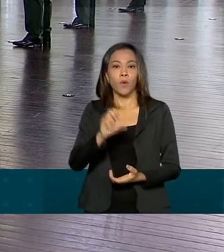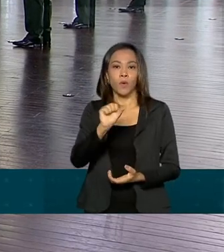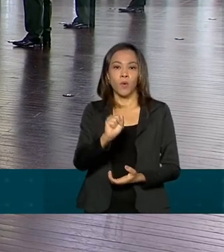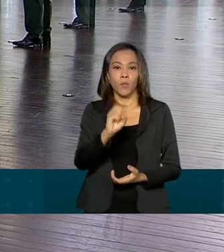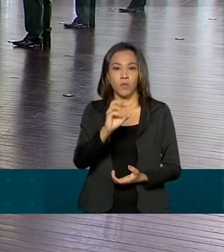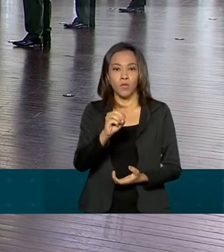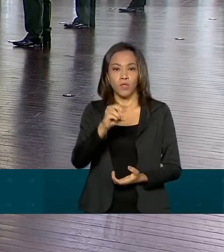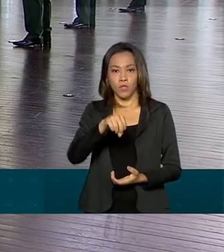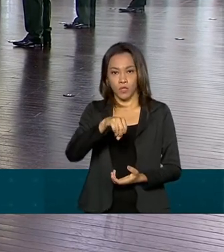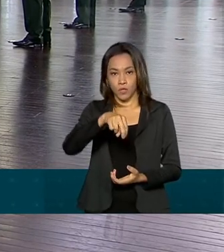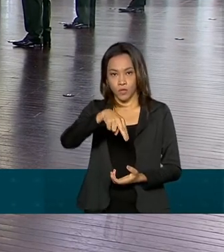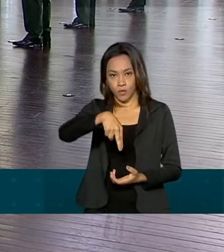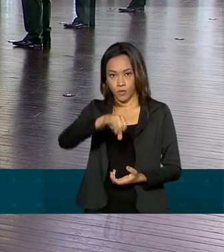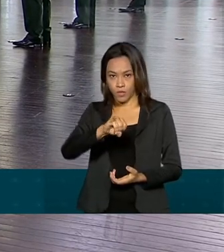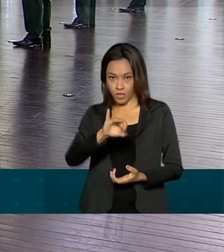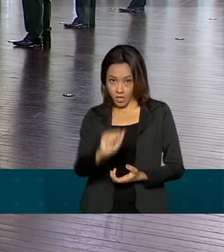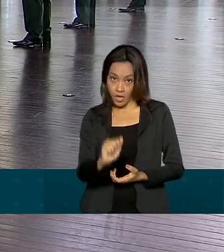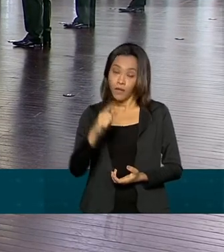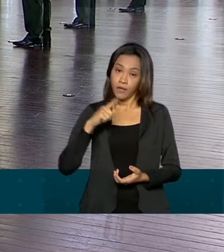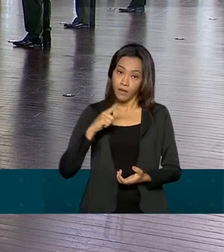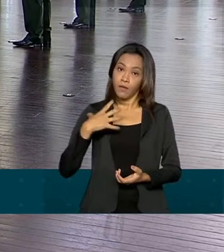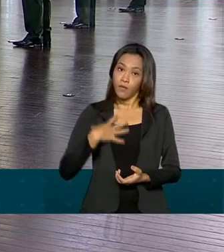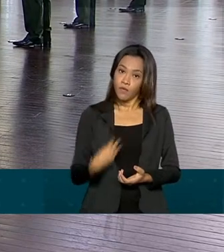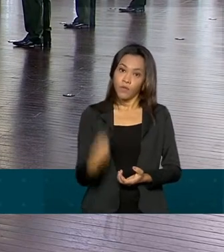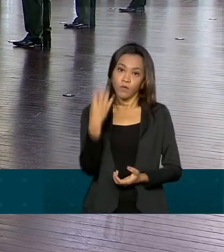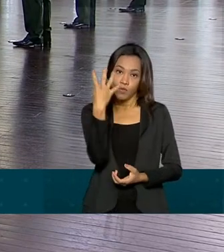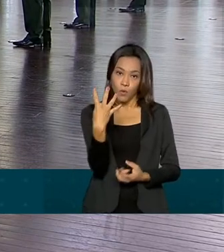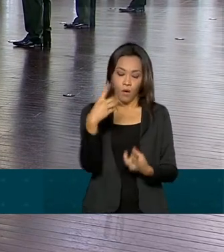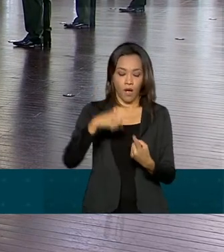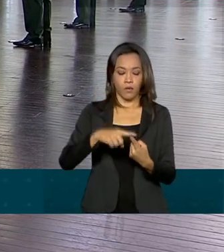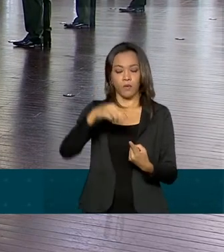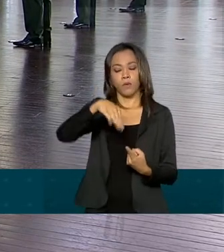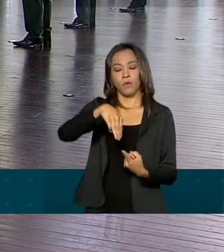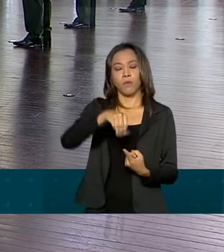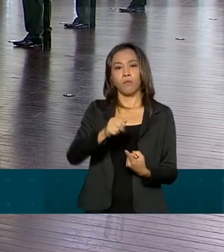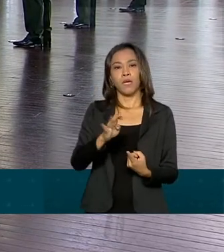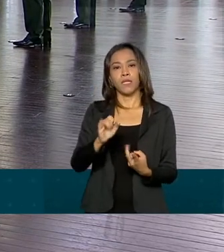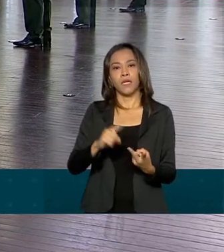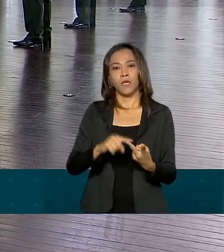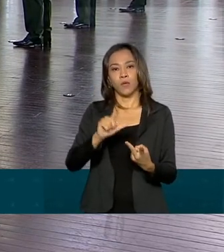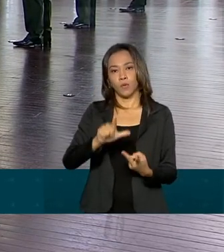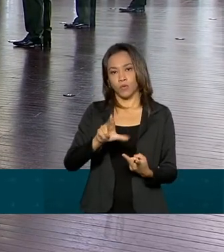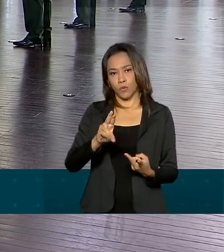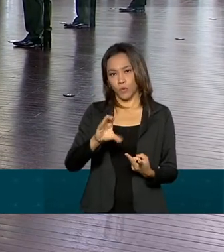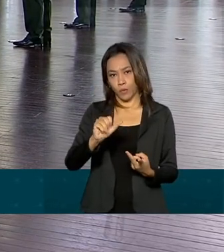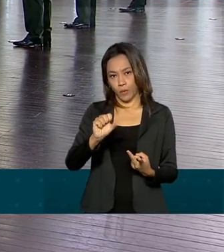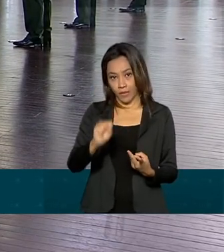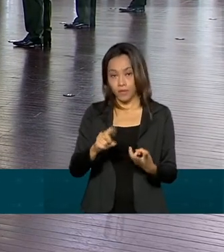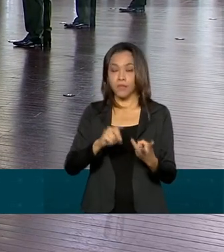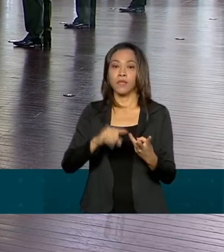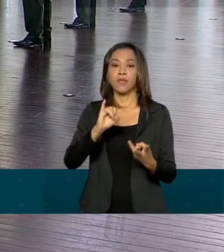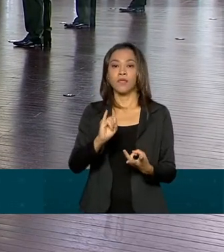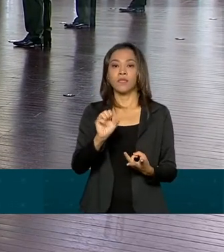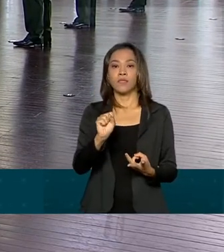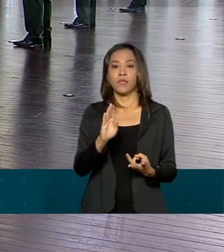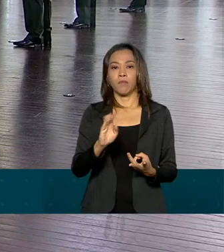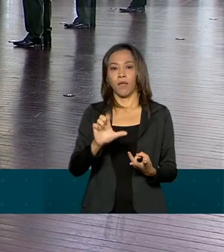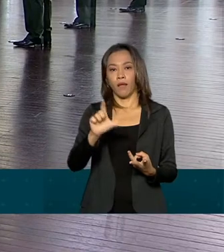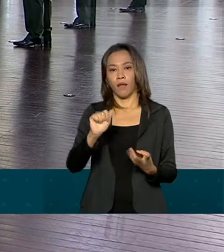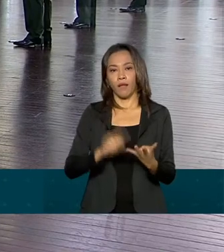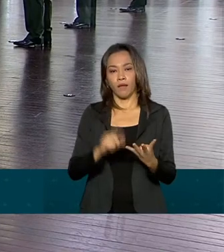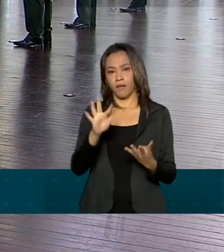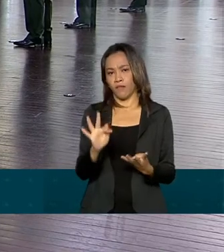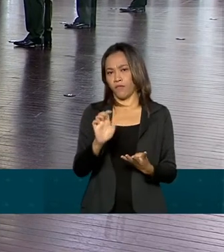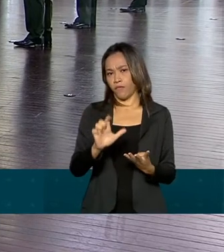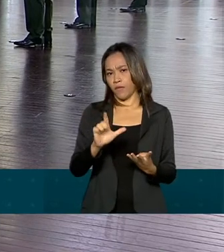Alexandre Ribamar da Paixão e tem quatro filhos a Deus Lucas Isabella e Felipe